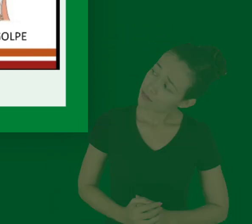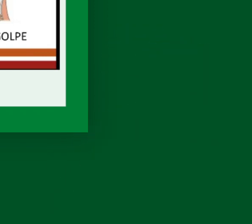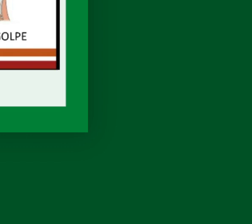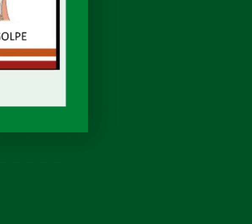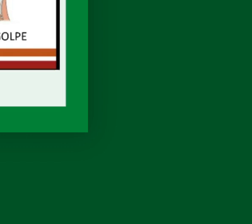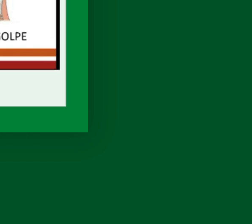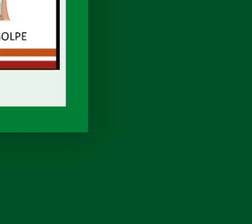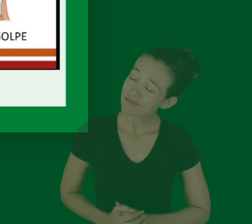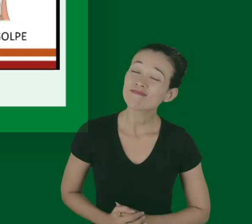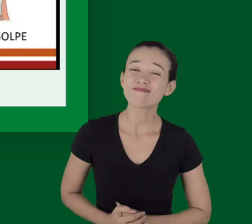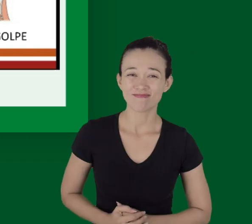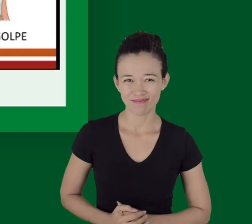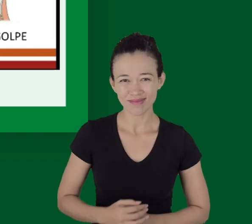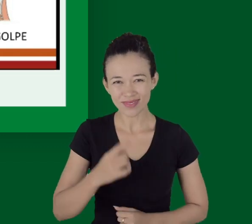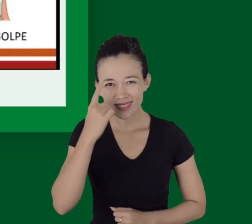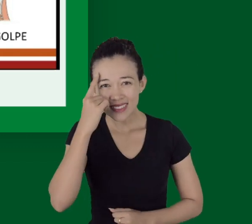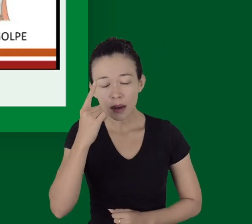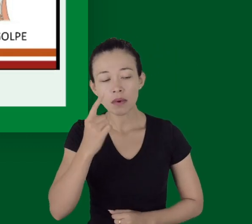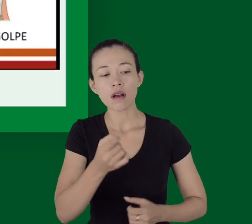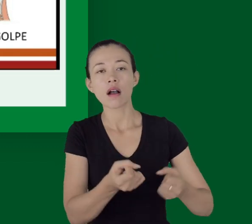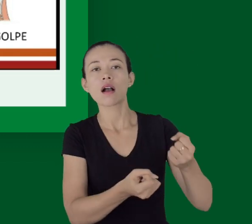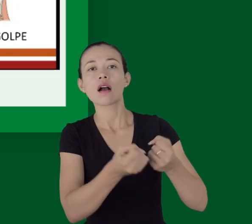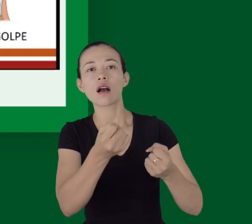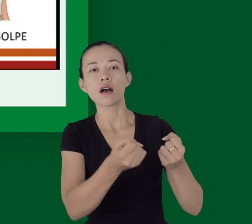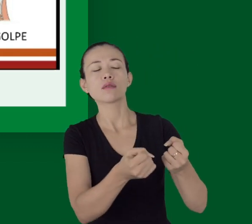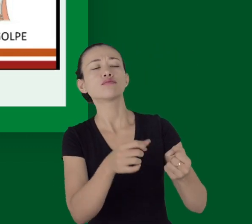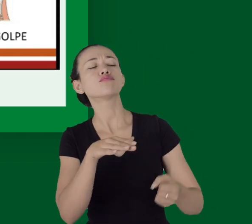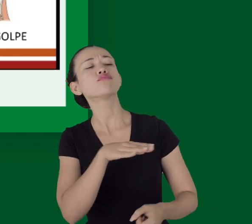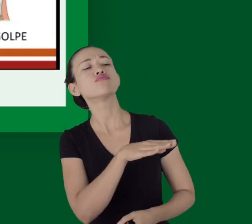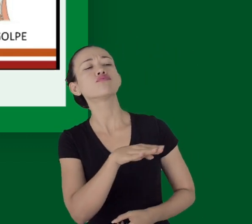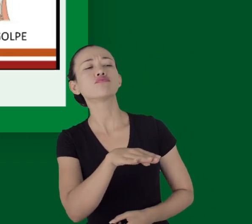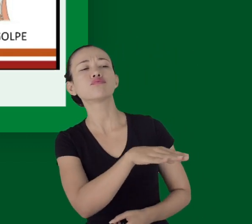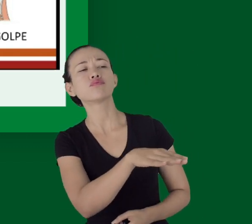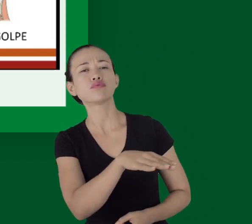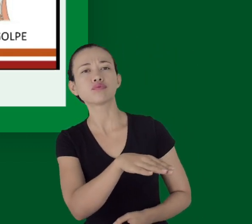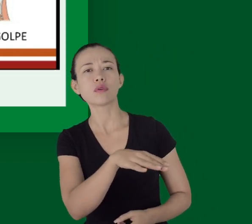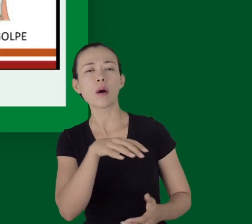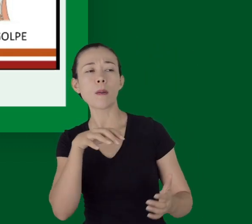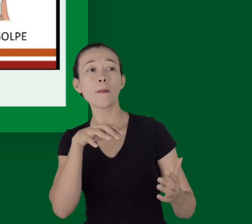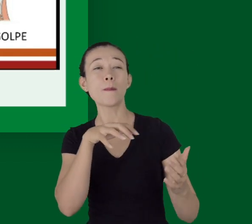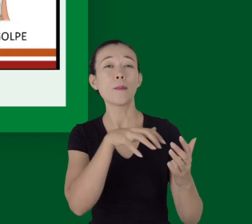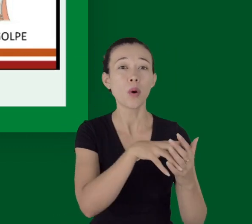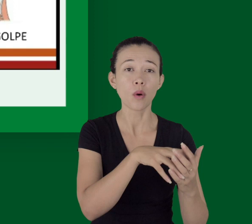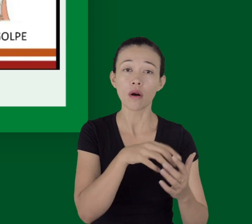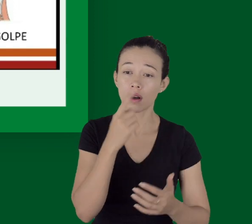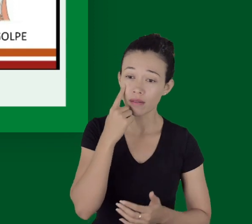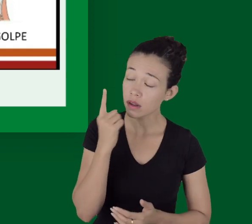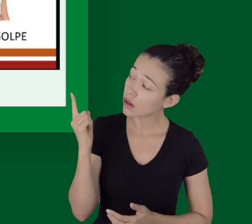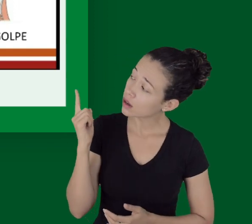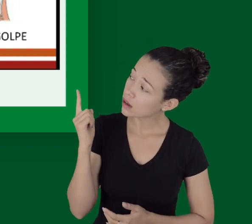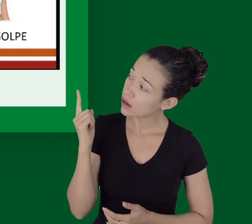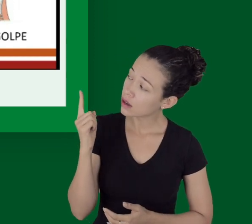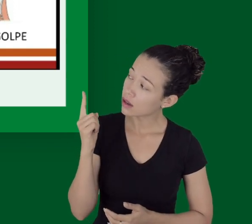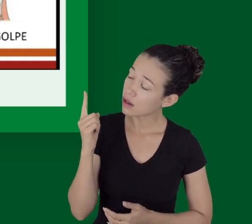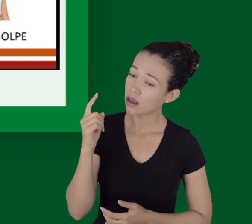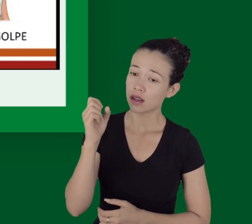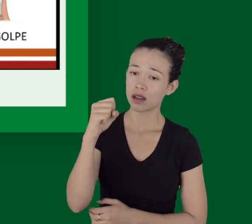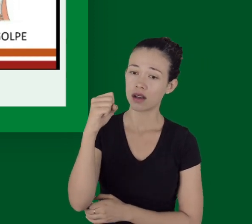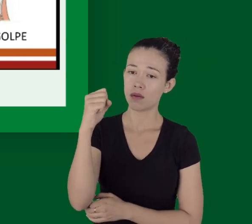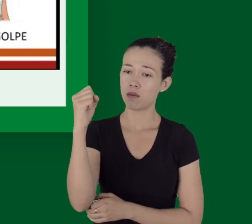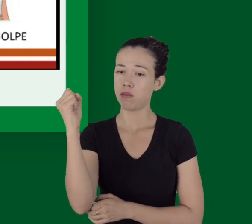acidentes automobilísticos com colisão frontal, onde o indivíduo ele apresenta o evento de golpe e contragolpe, ou seja,